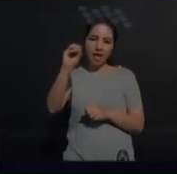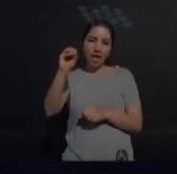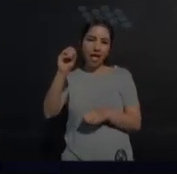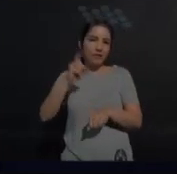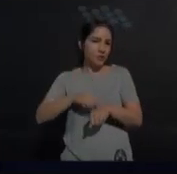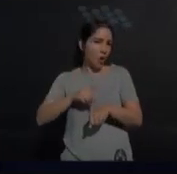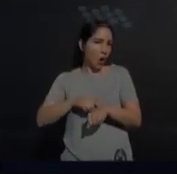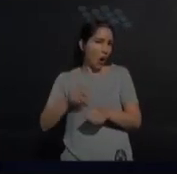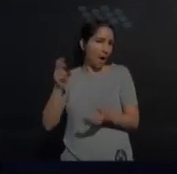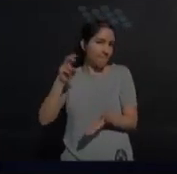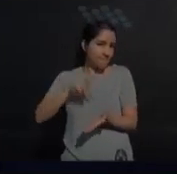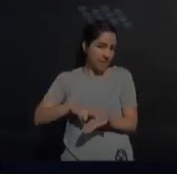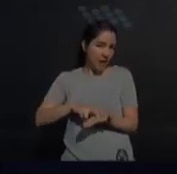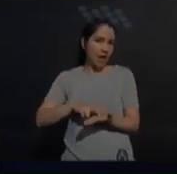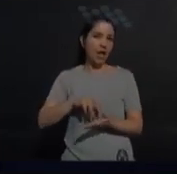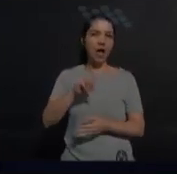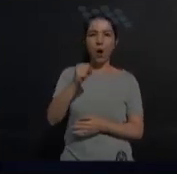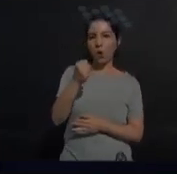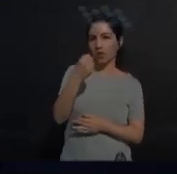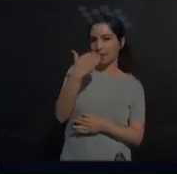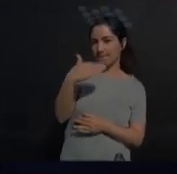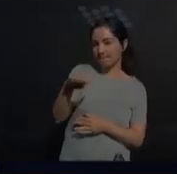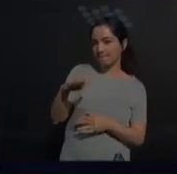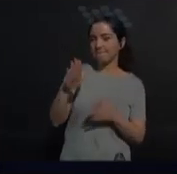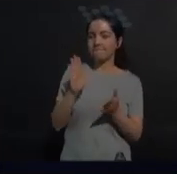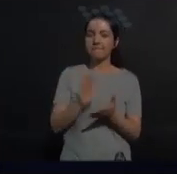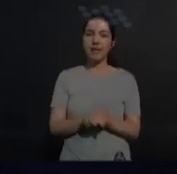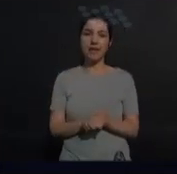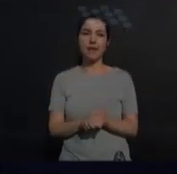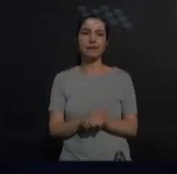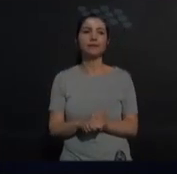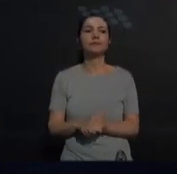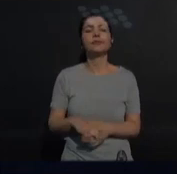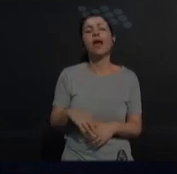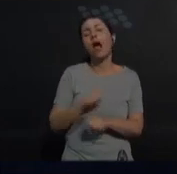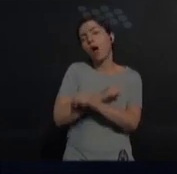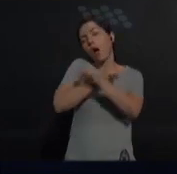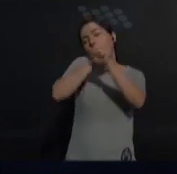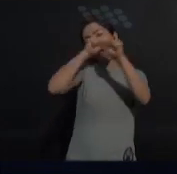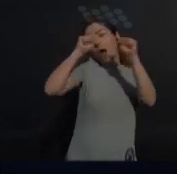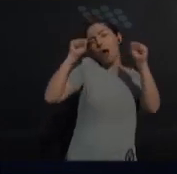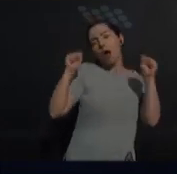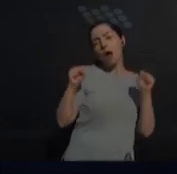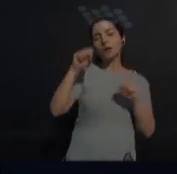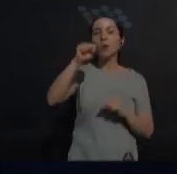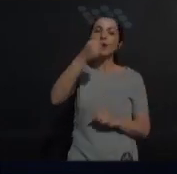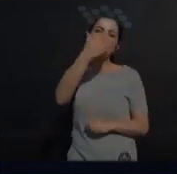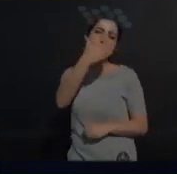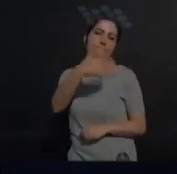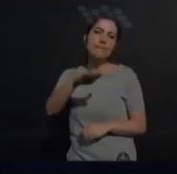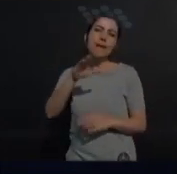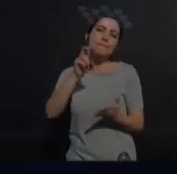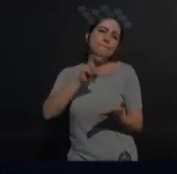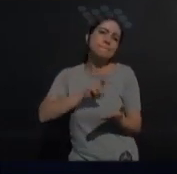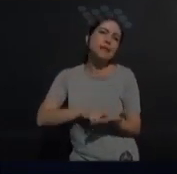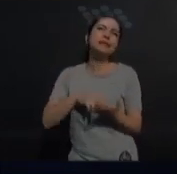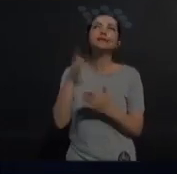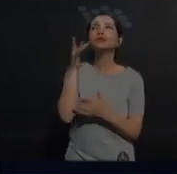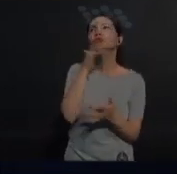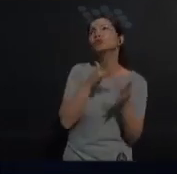proibição noite oito e meia da manhã é misericórdia 10 horas acordo todo dia 8 e meia da manhã que